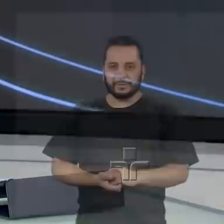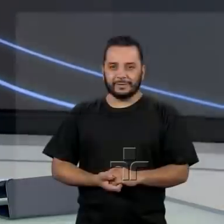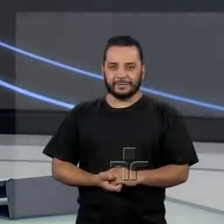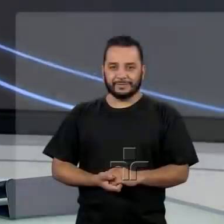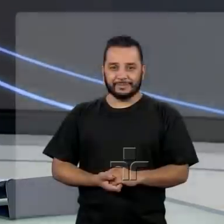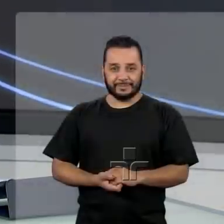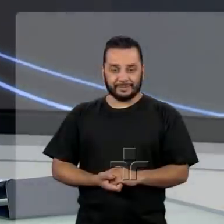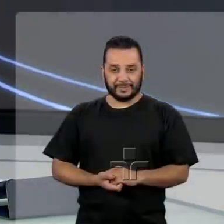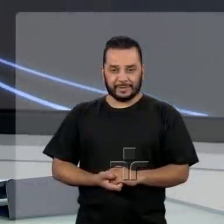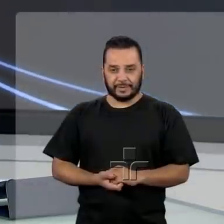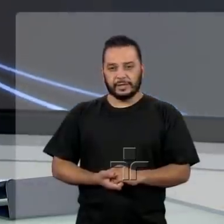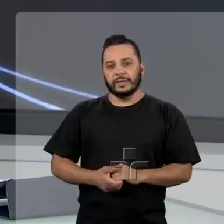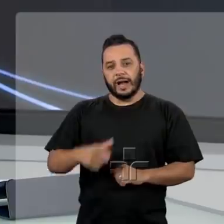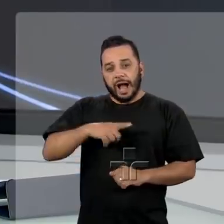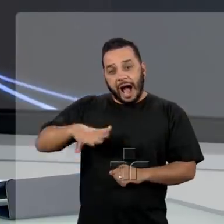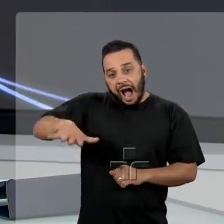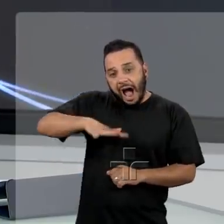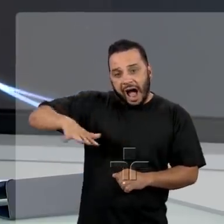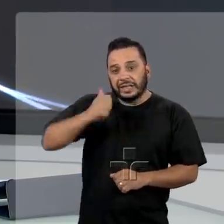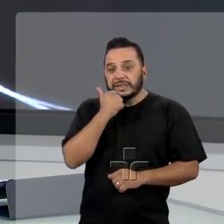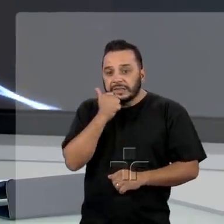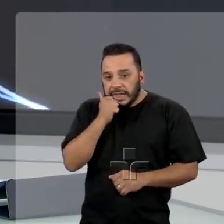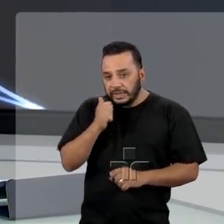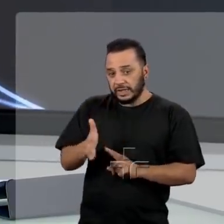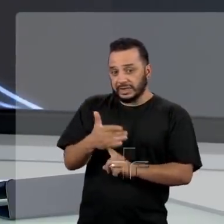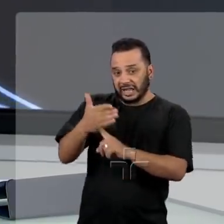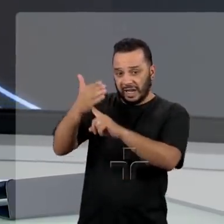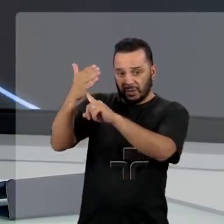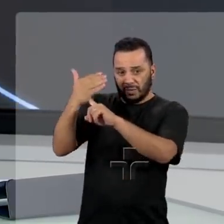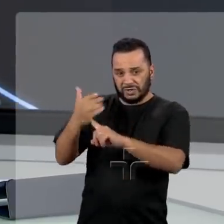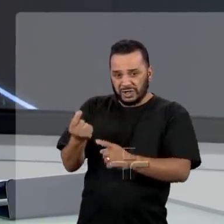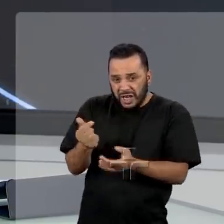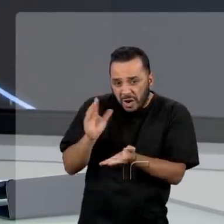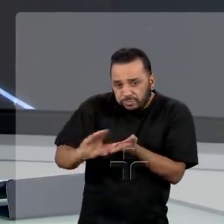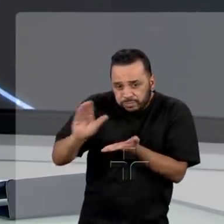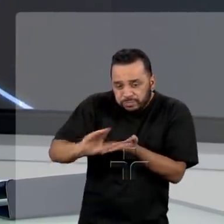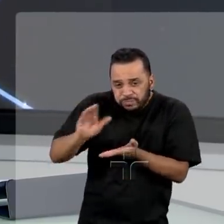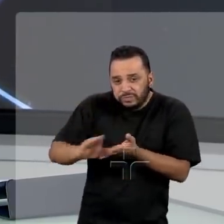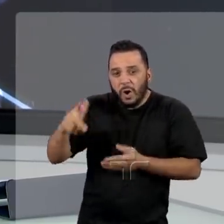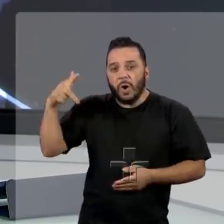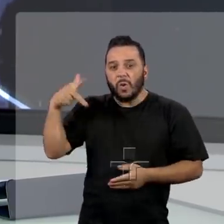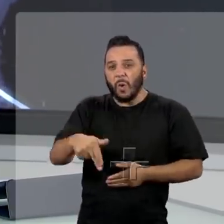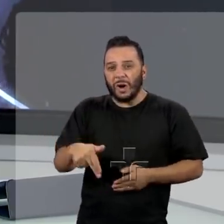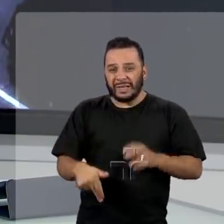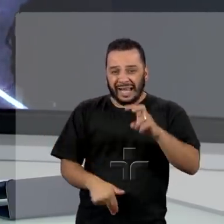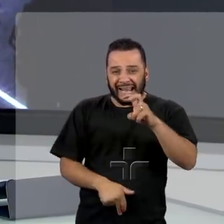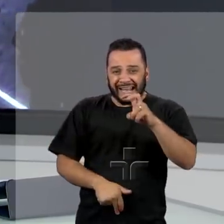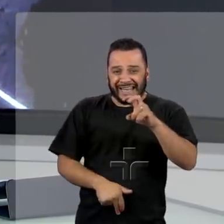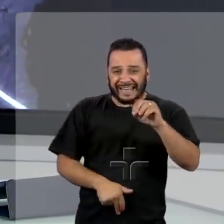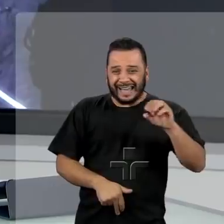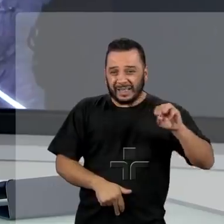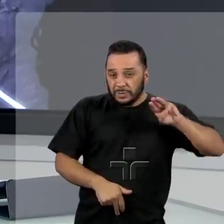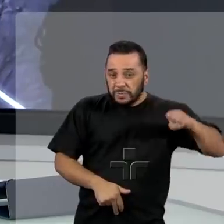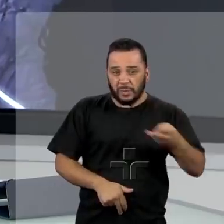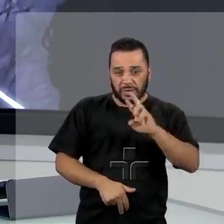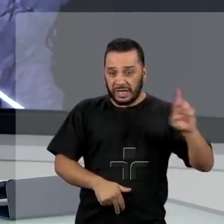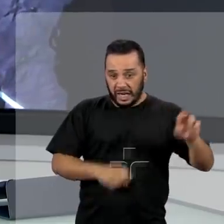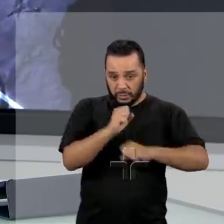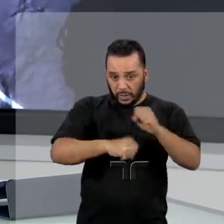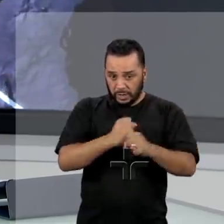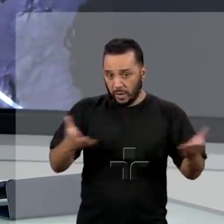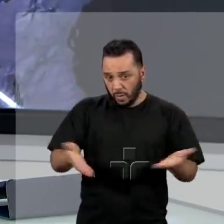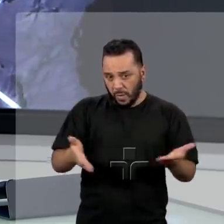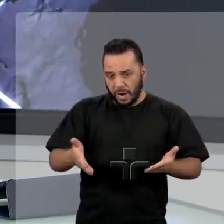O investimento na área de ciência e tecnologia sofreu corte de R$500 bilhão neste ano. O ministério responsável pela